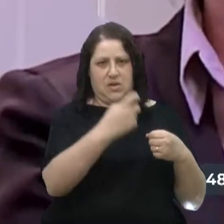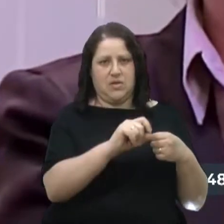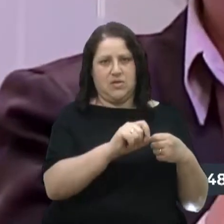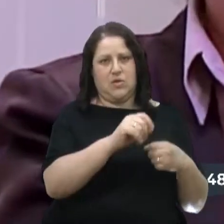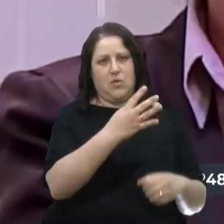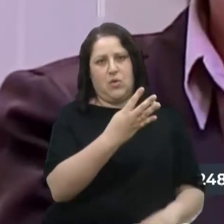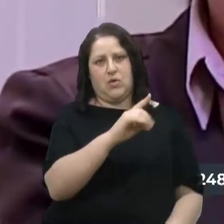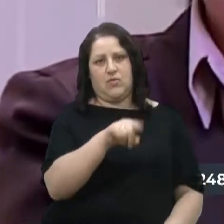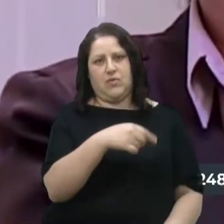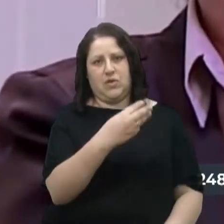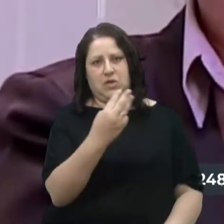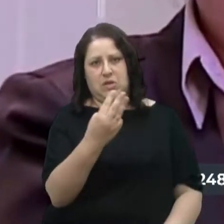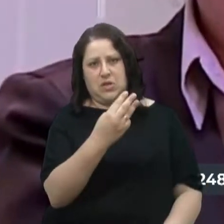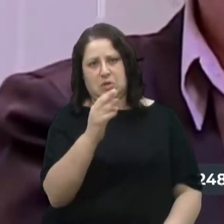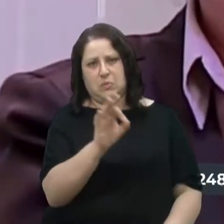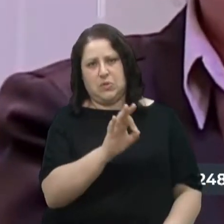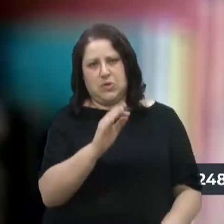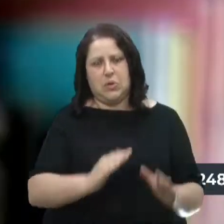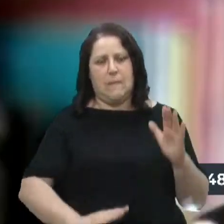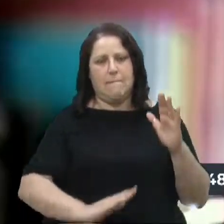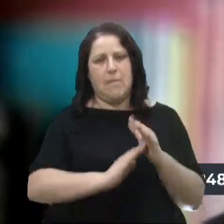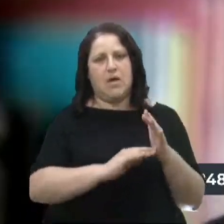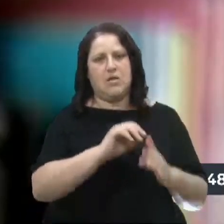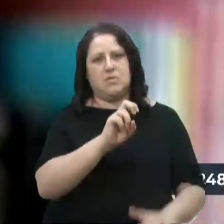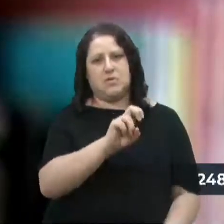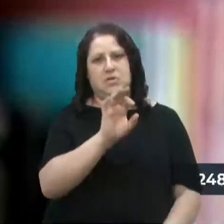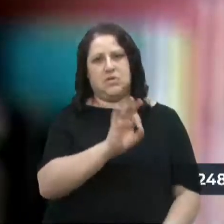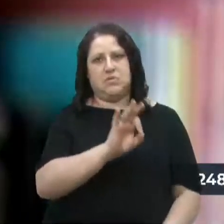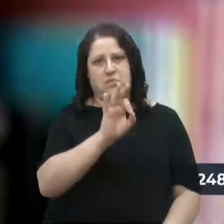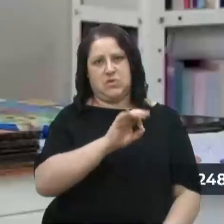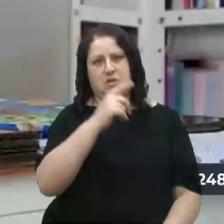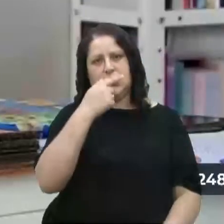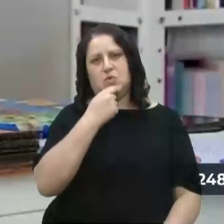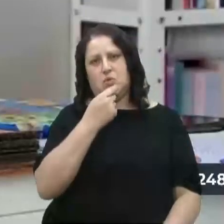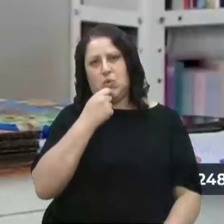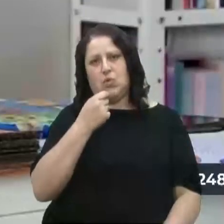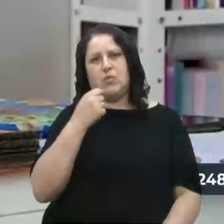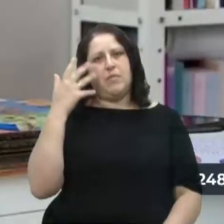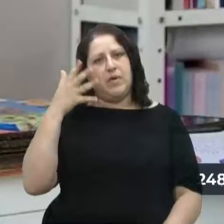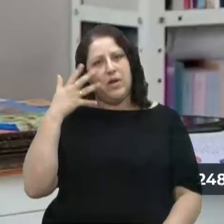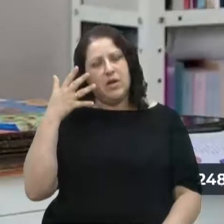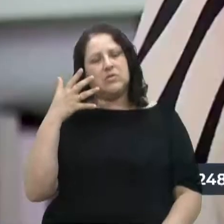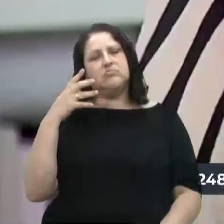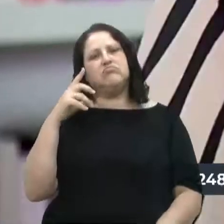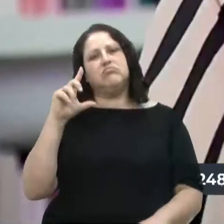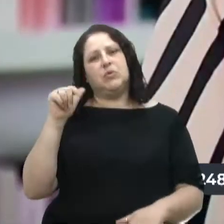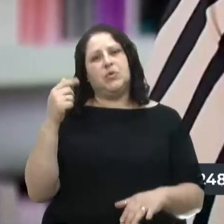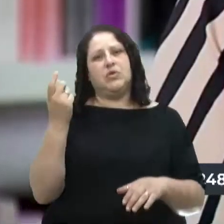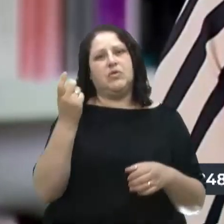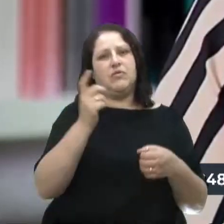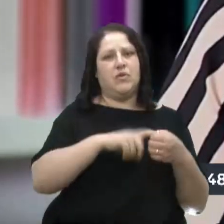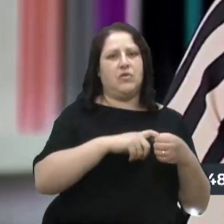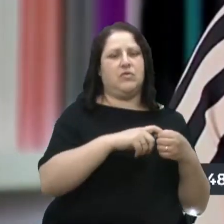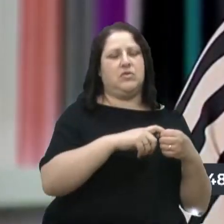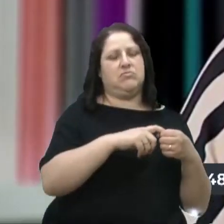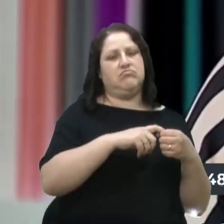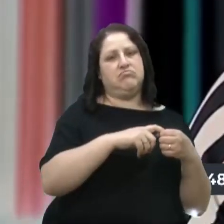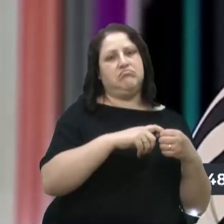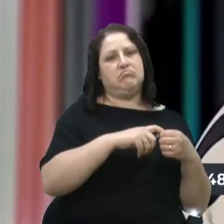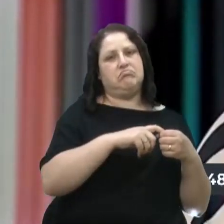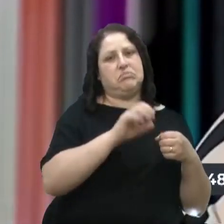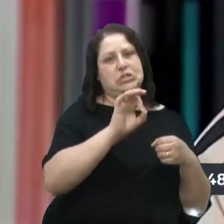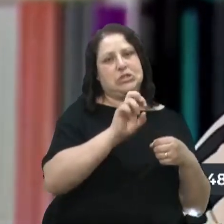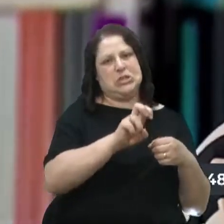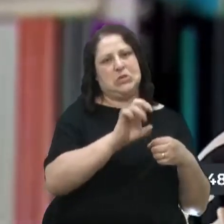4,33%, no máximo 5%. Apesar dos avanços, a pesquisadora da Temis defende mais investimento